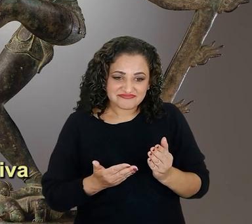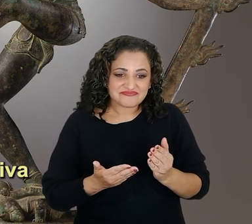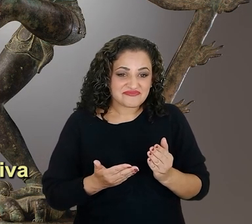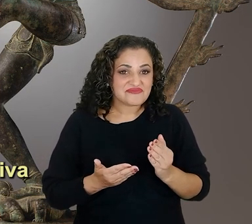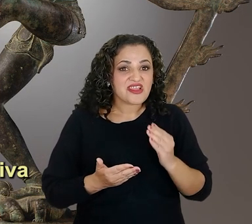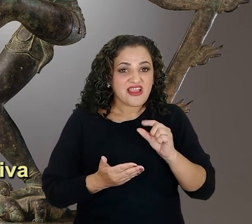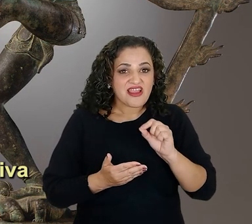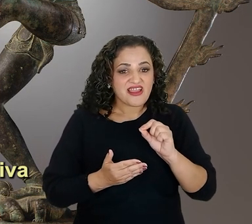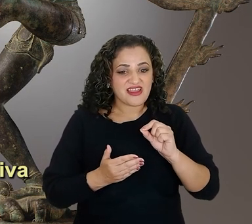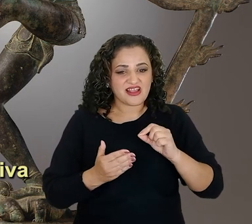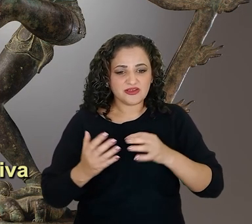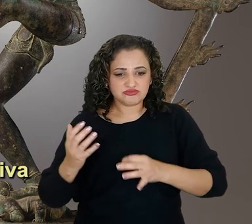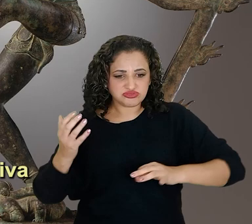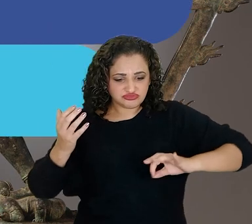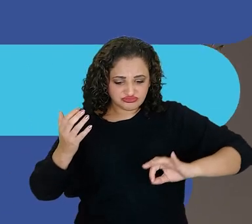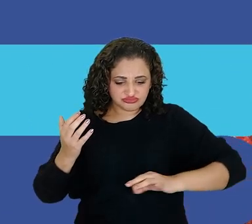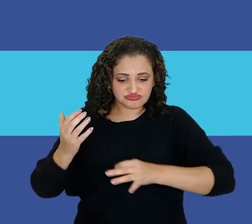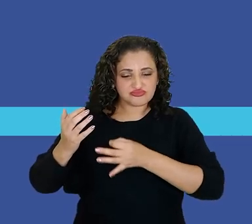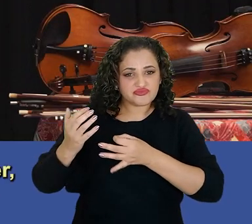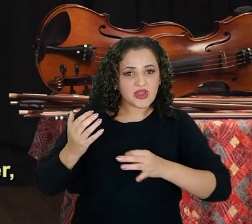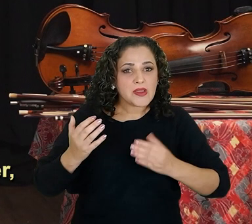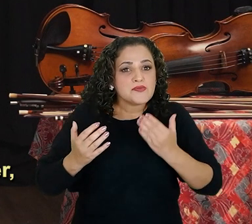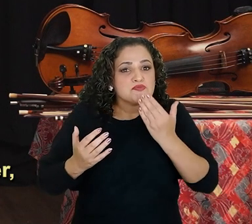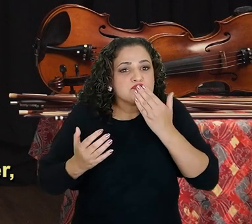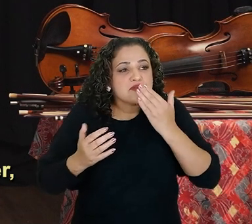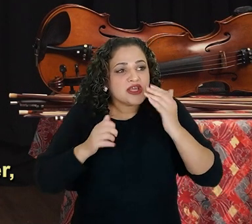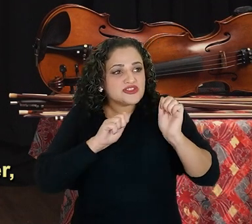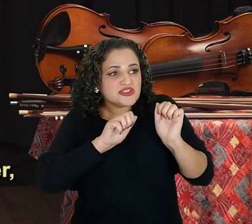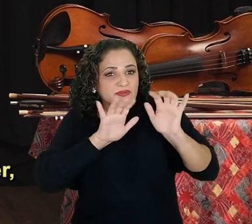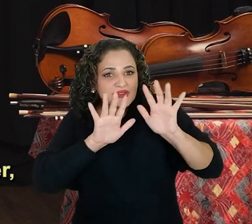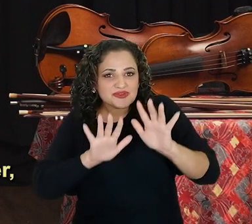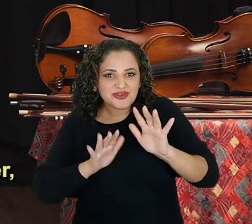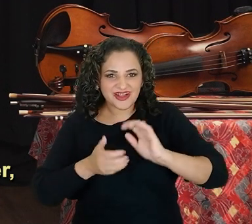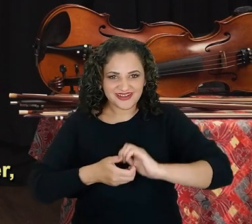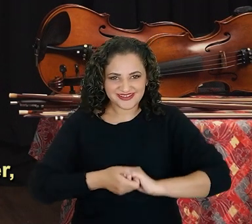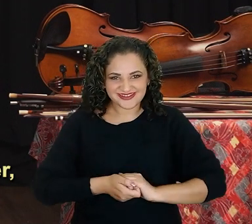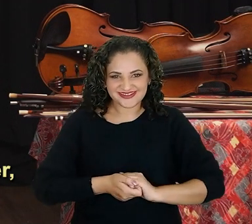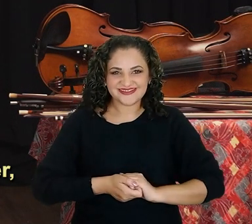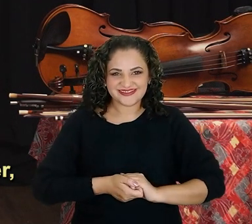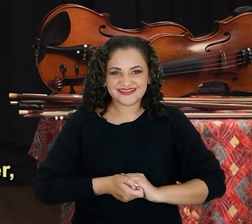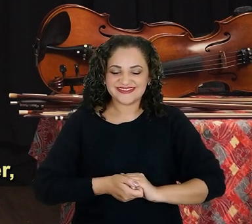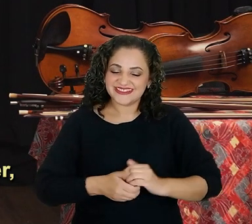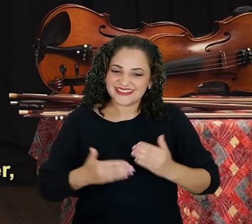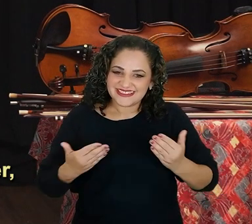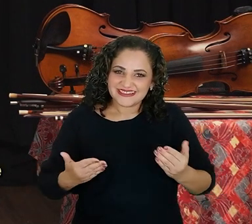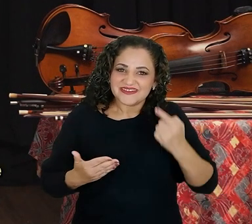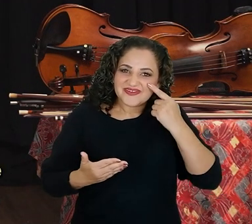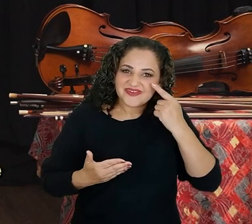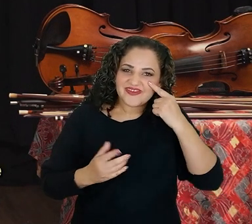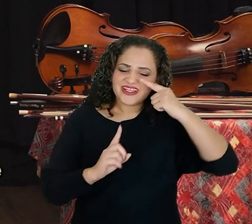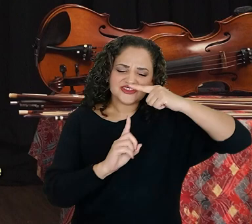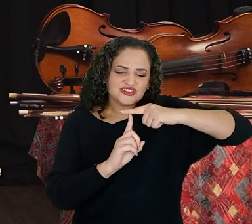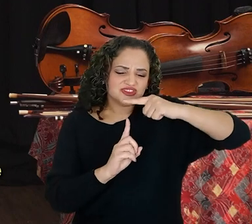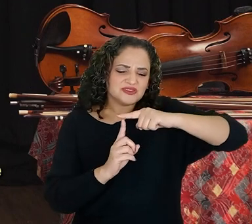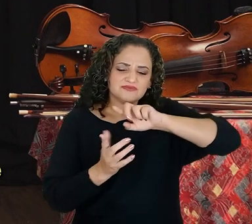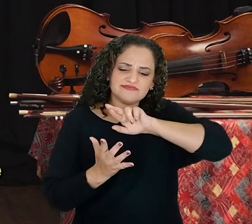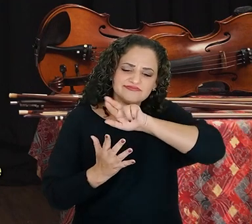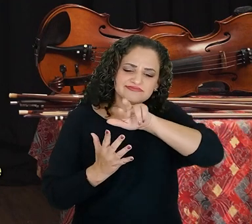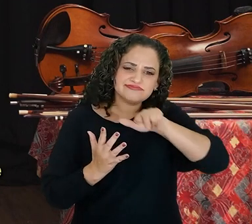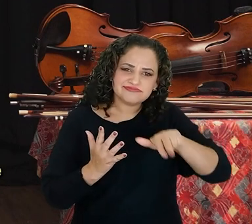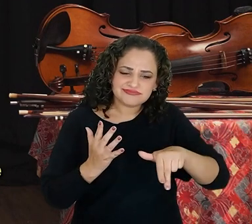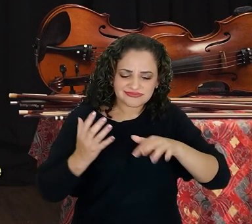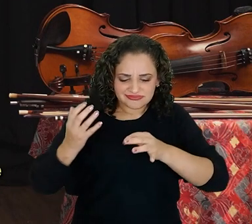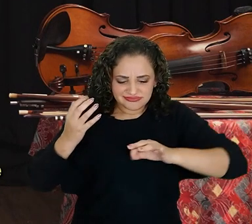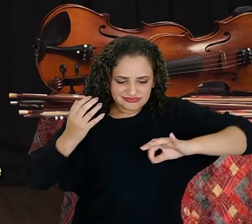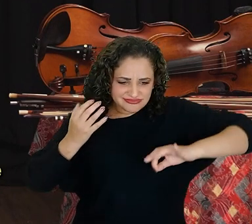para você me deu Shiva para pedir bençãos bom então como vocês podem ver tem muito tipo de instrumento de corda flexionada e ainda